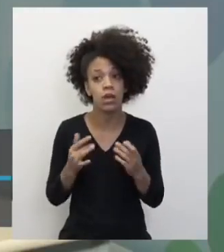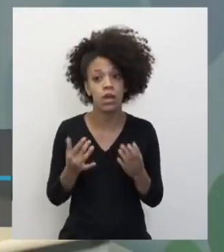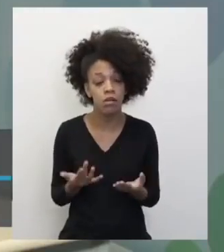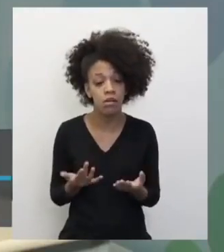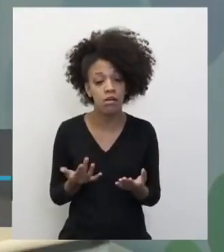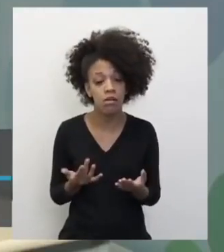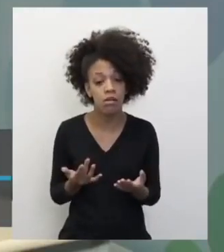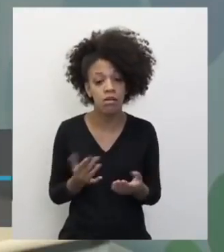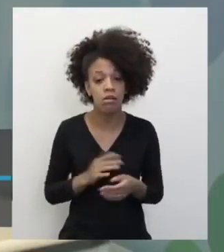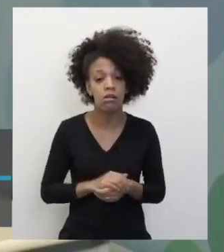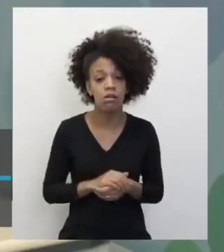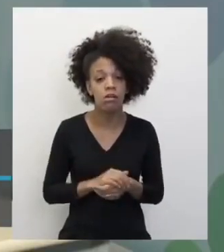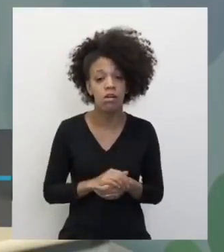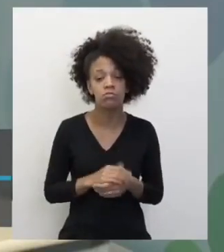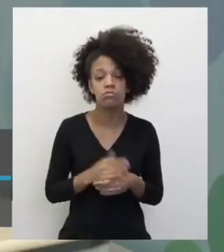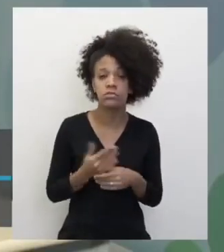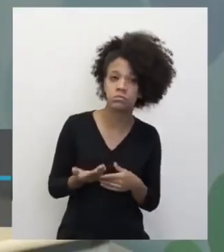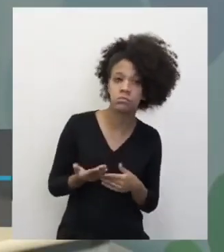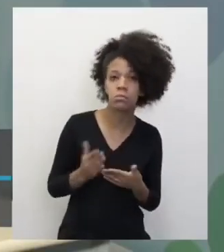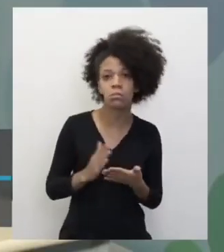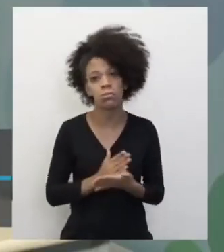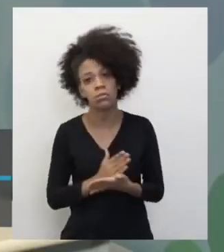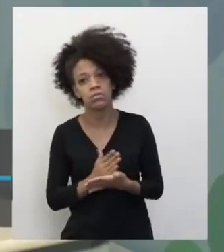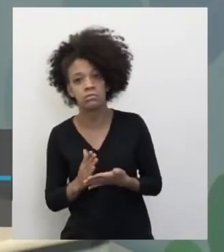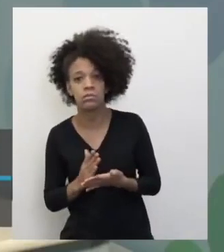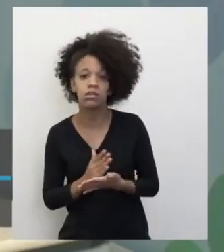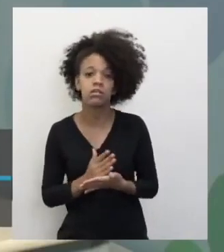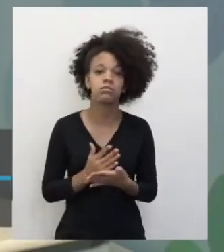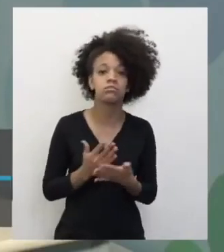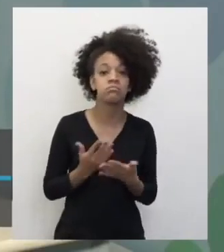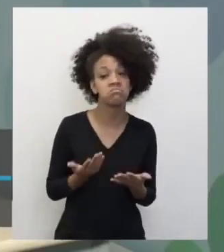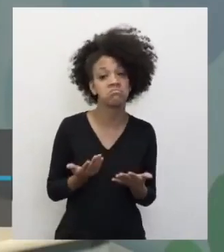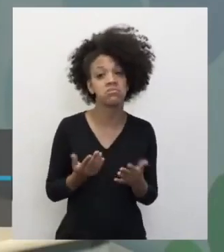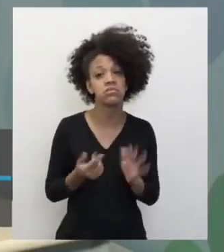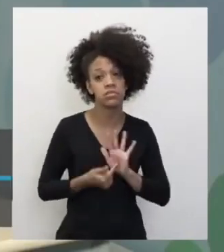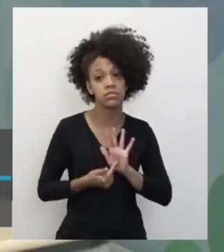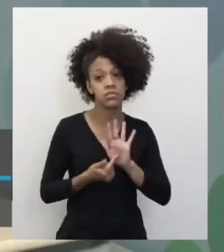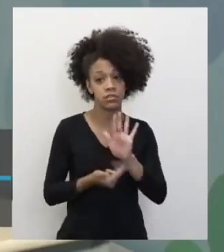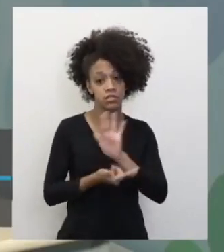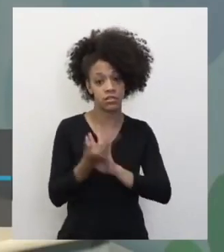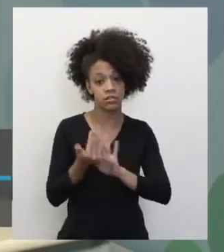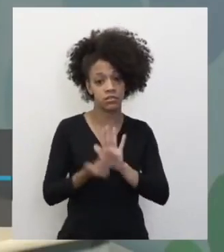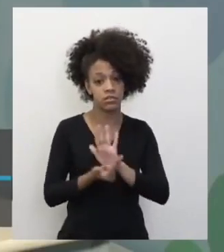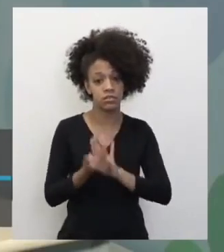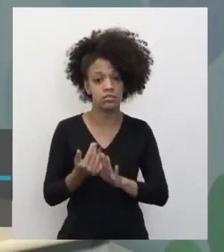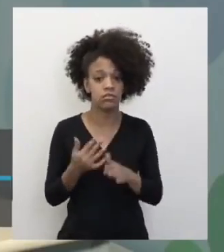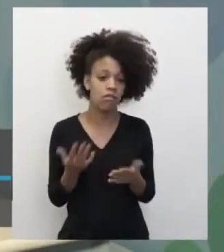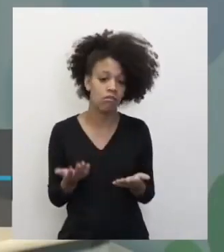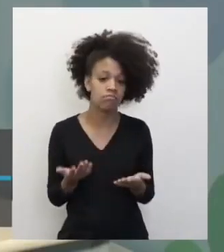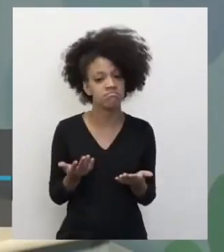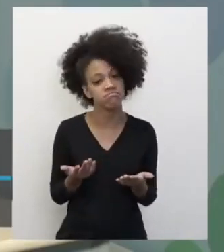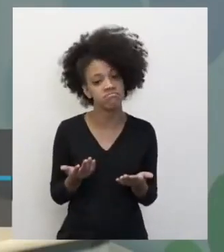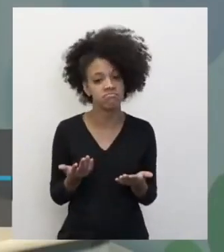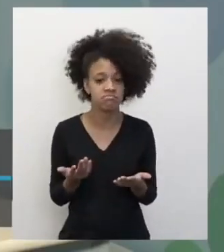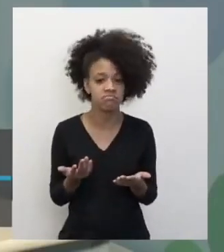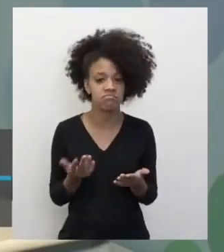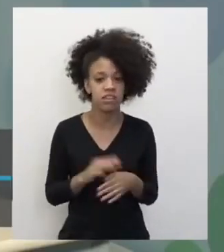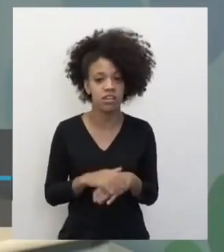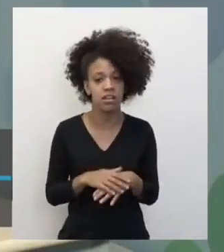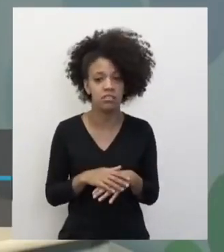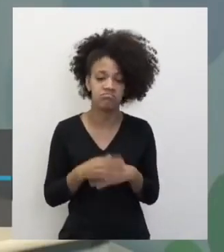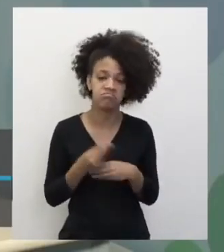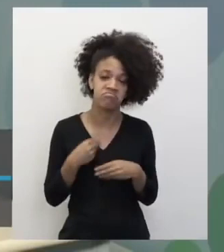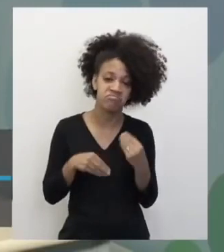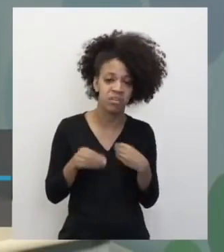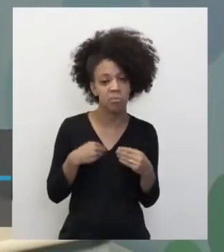assim, que aí dá aquele meio sentido que a imagem, você fala, meio que uma deprê, assim, porque